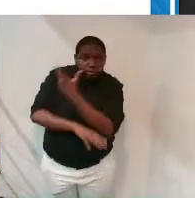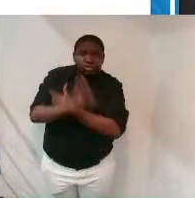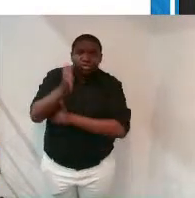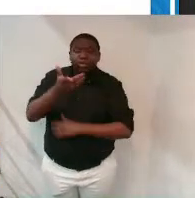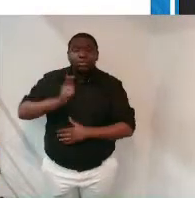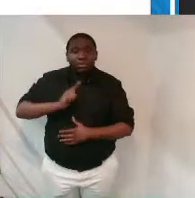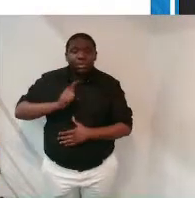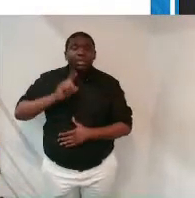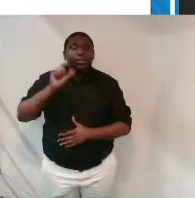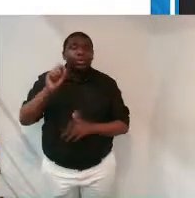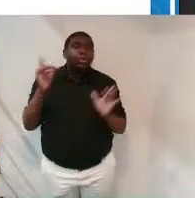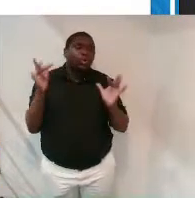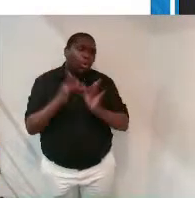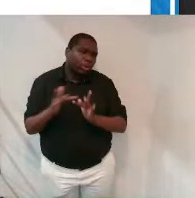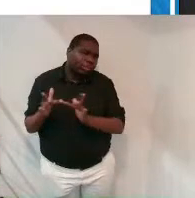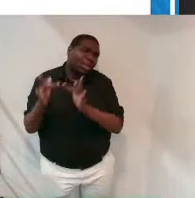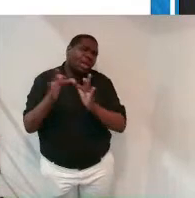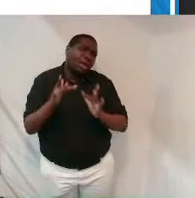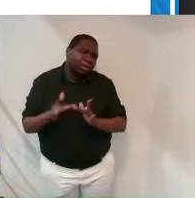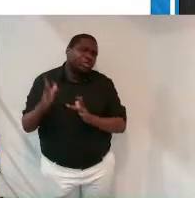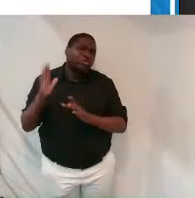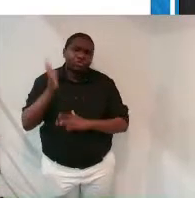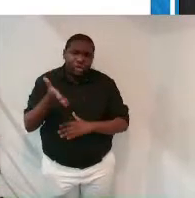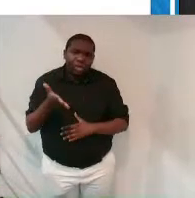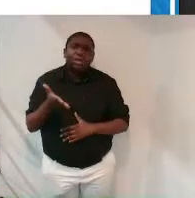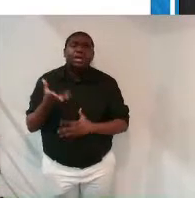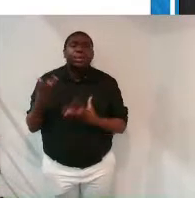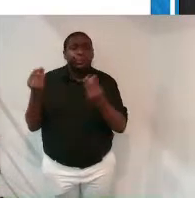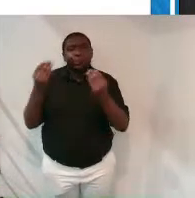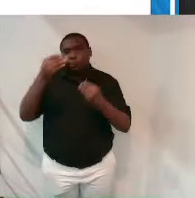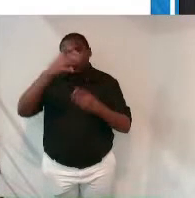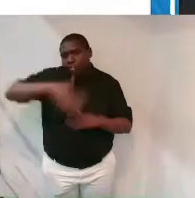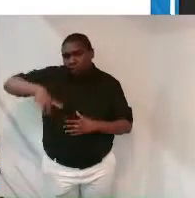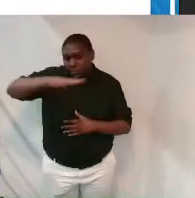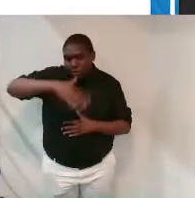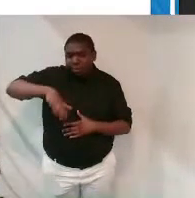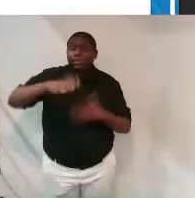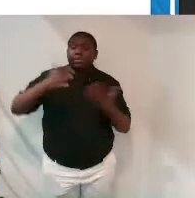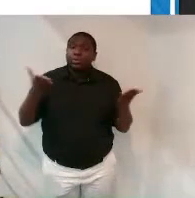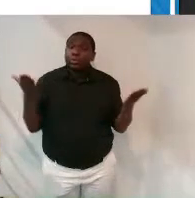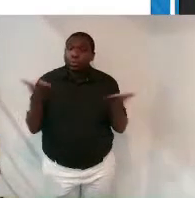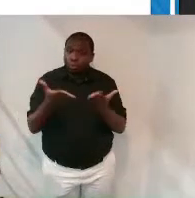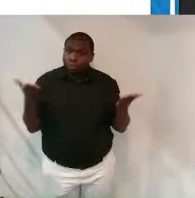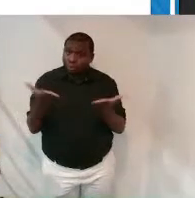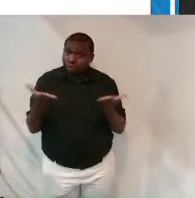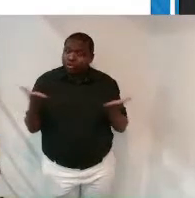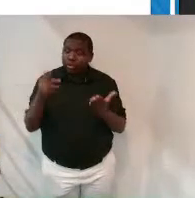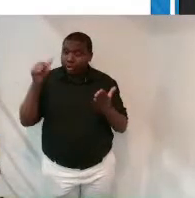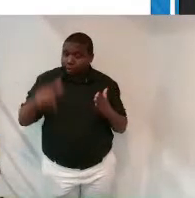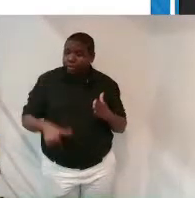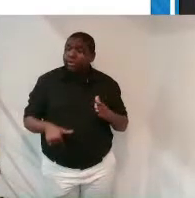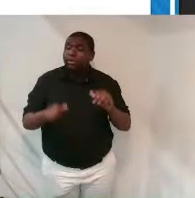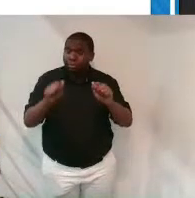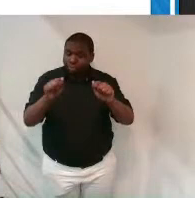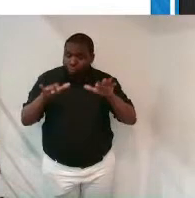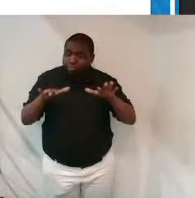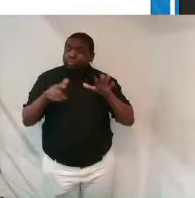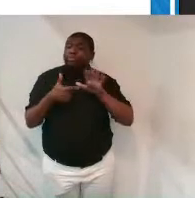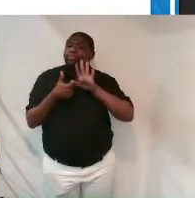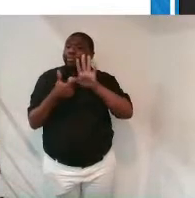uma série de contatos com os diversos setores. Hoje, esse evento traduz um